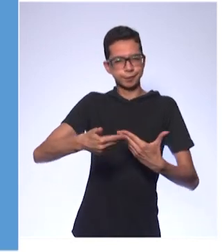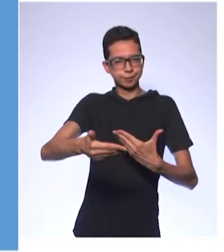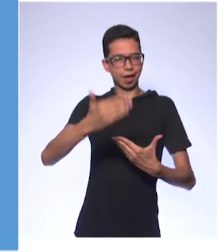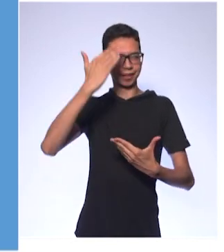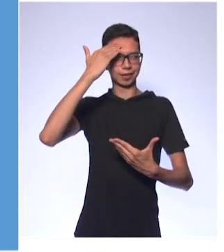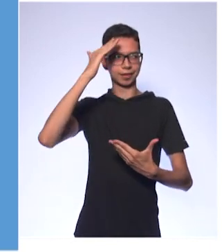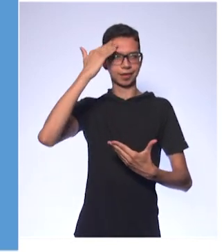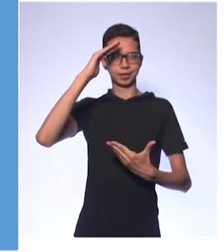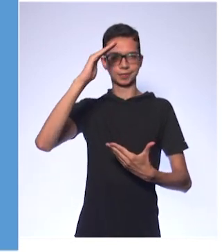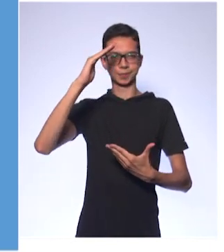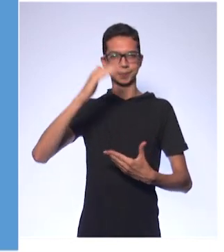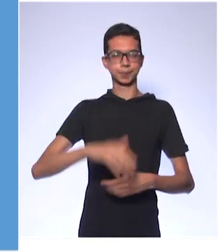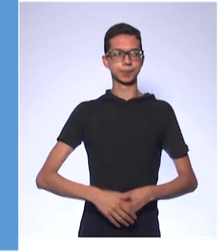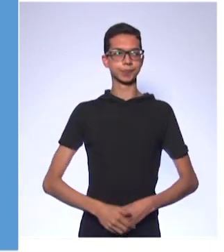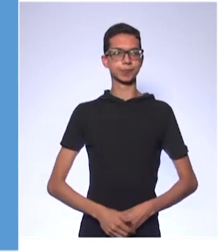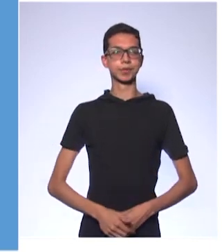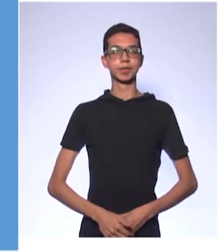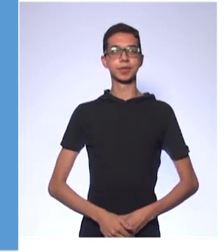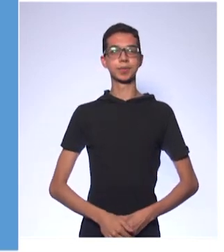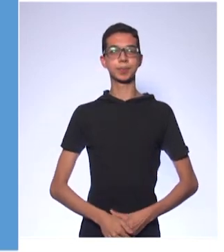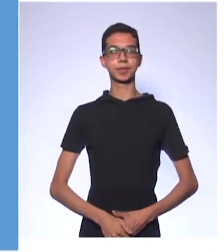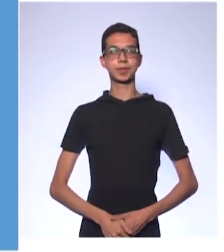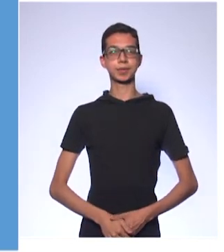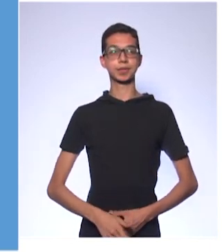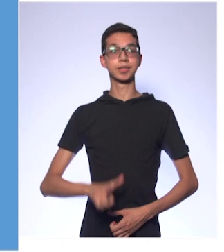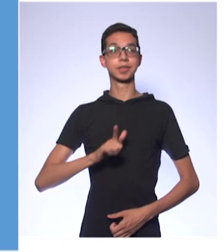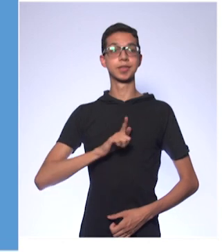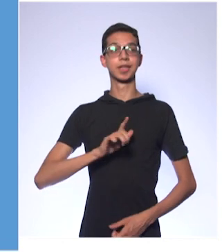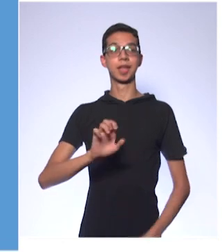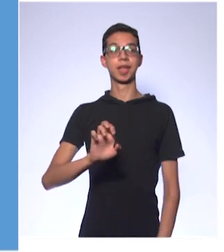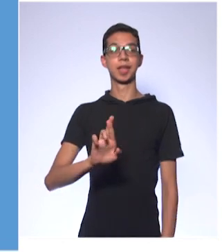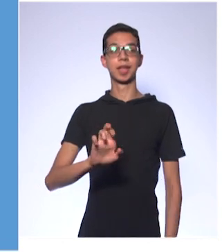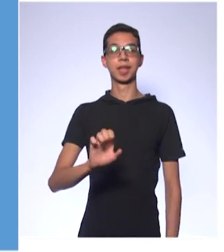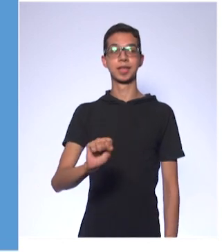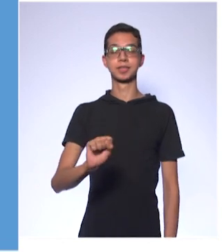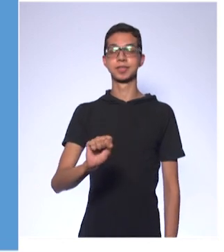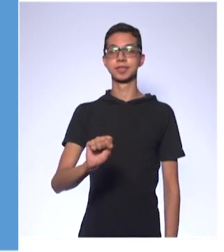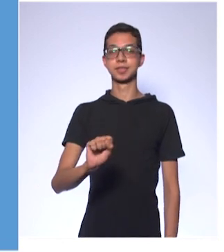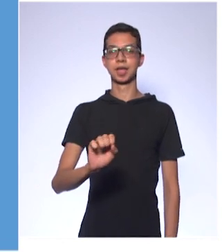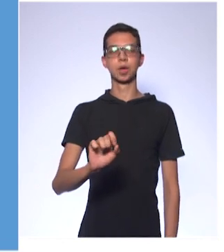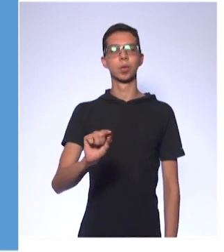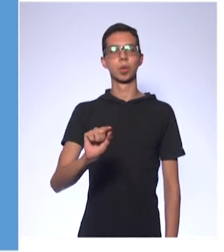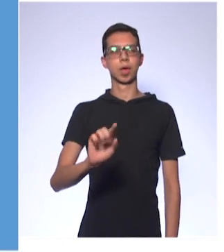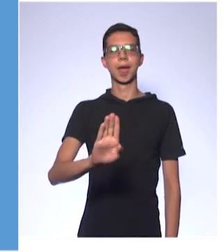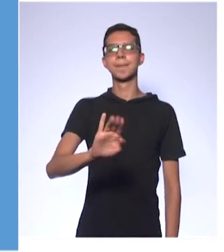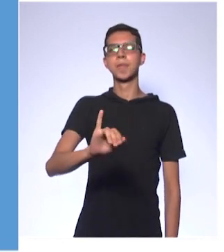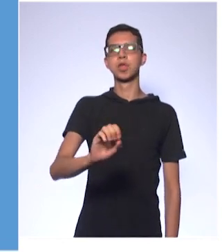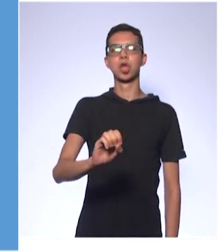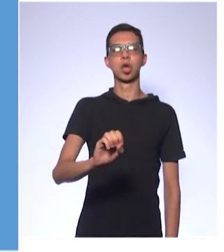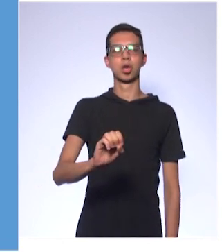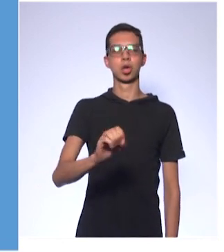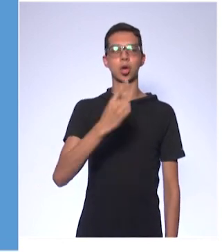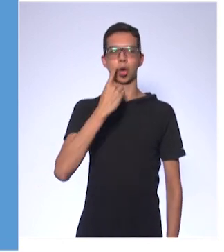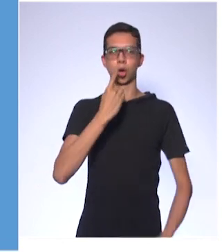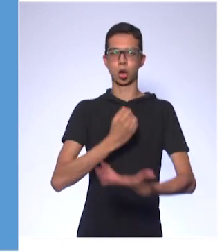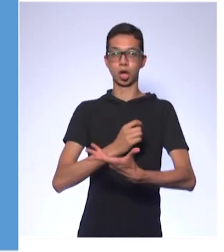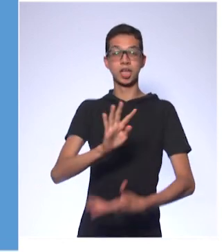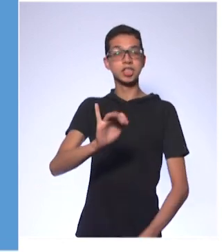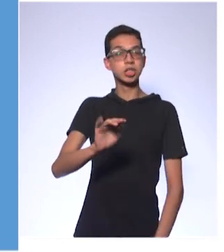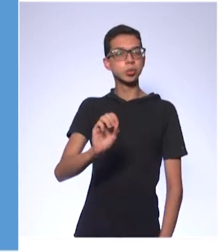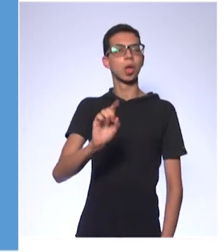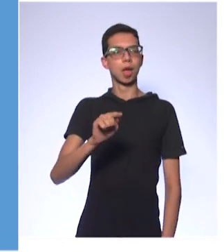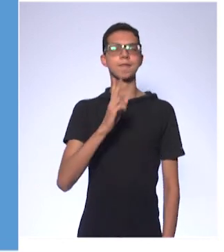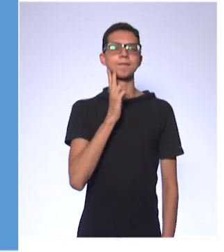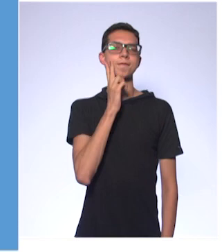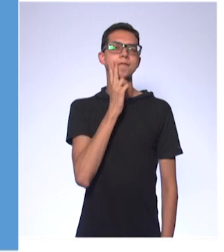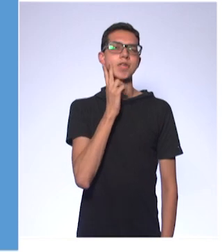Aí a gente tem depois, eres del vino tinto. Vino tinto, a gente já vem aí, olha, bebida,